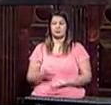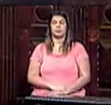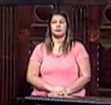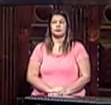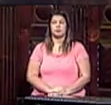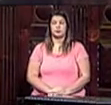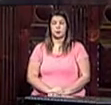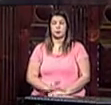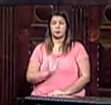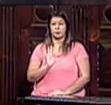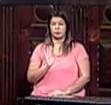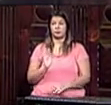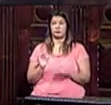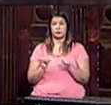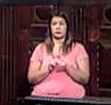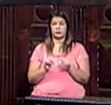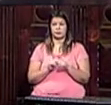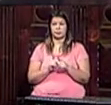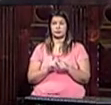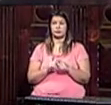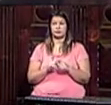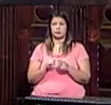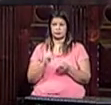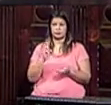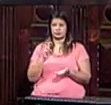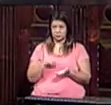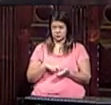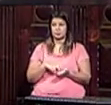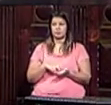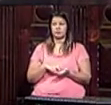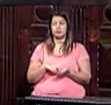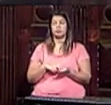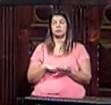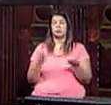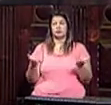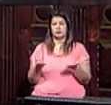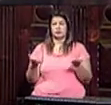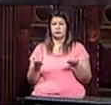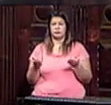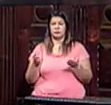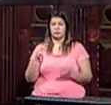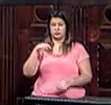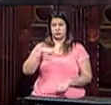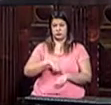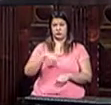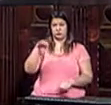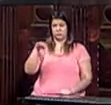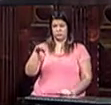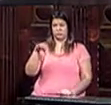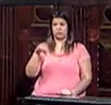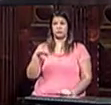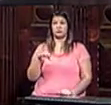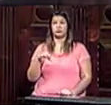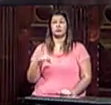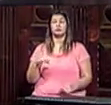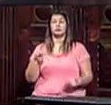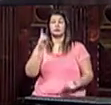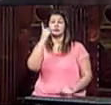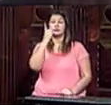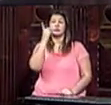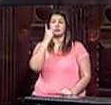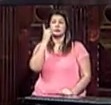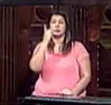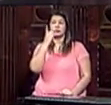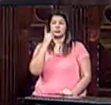Passos. Mas, senhor presidente, no início da manhã, exatamente no início dessa manhã, às 9 horas da manhã, os